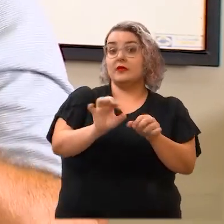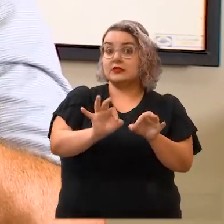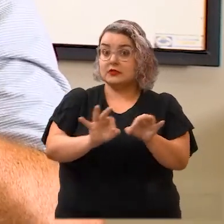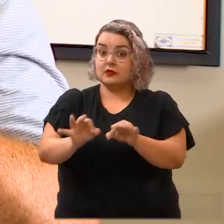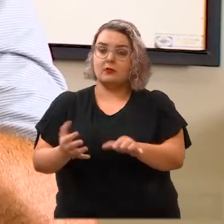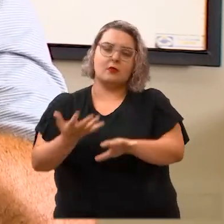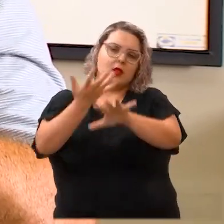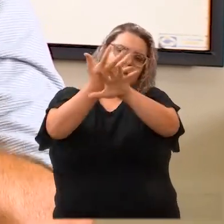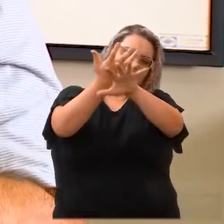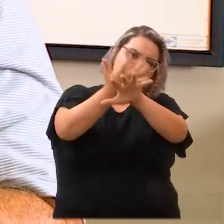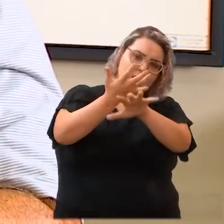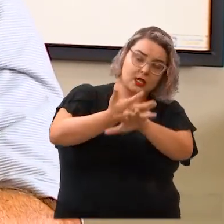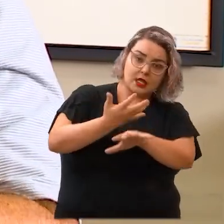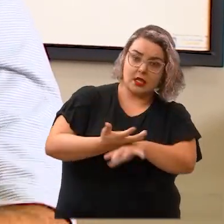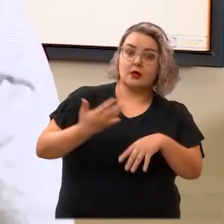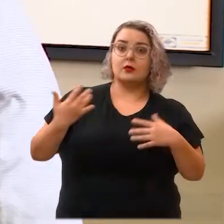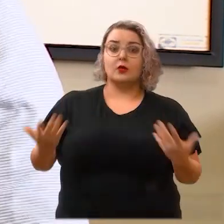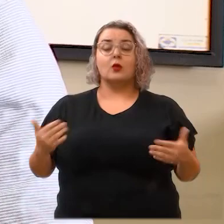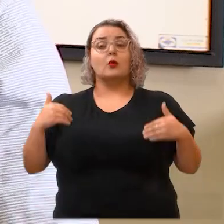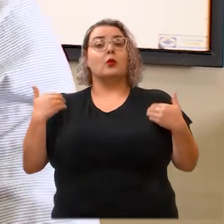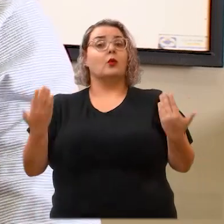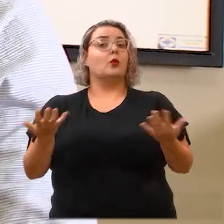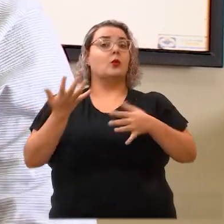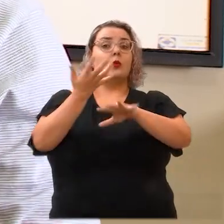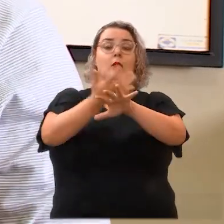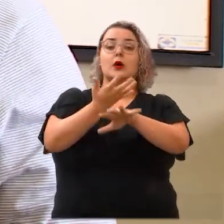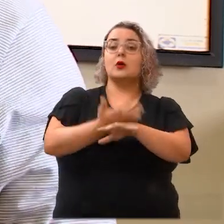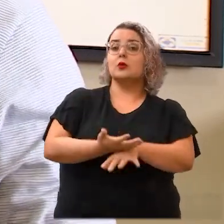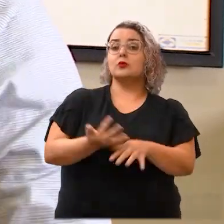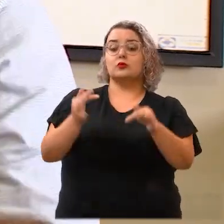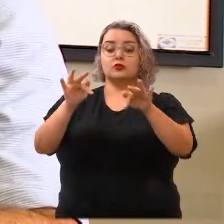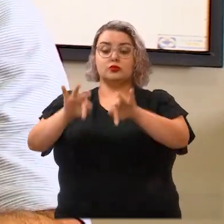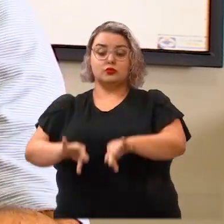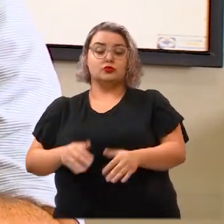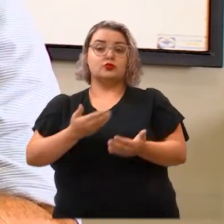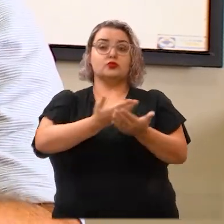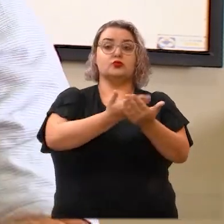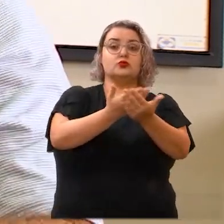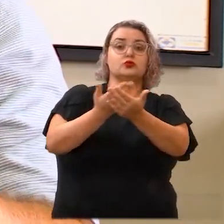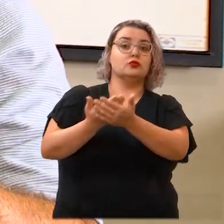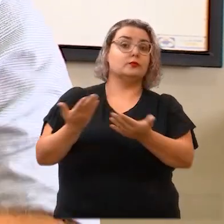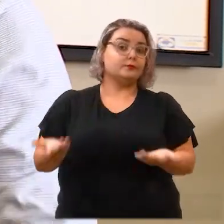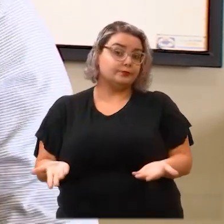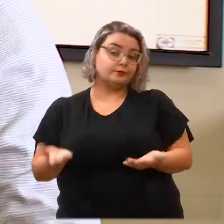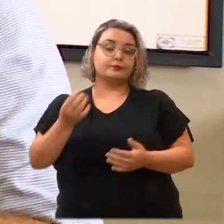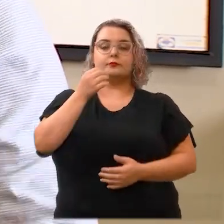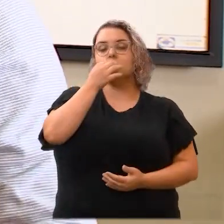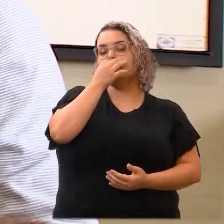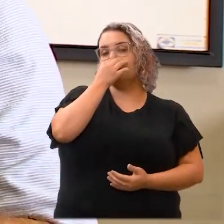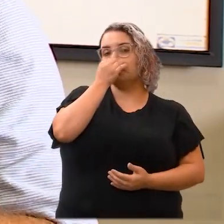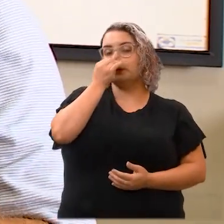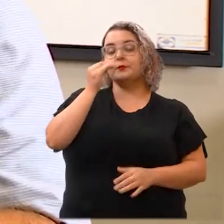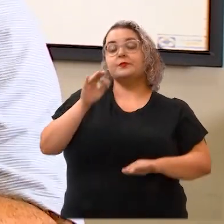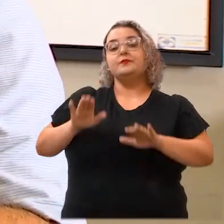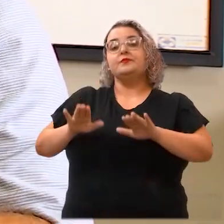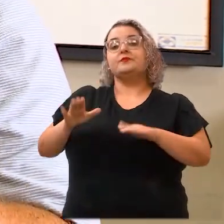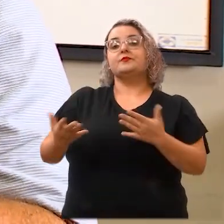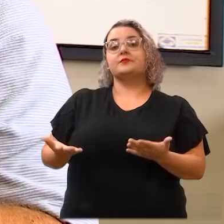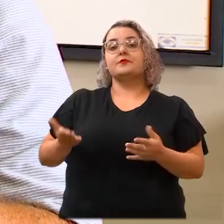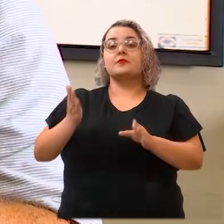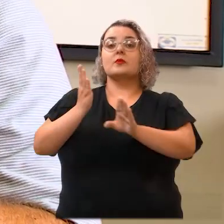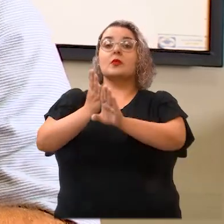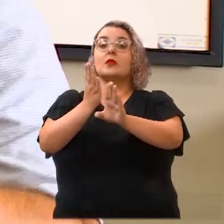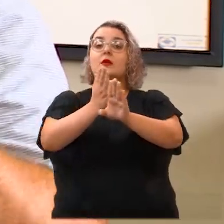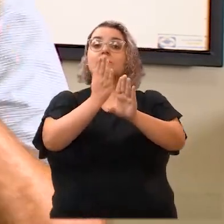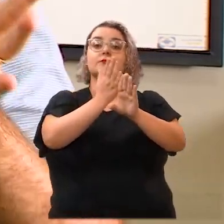matéria por matéria Qual matéria estuda no final como você De repente pode não é encontrar